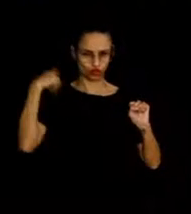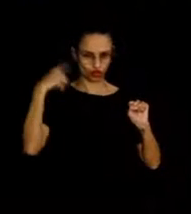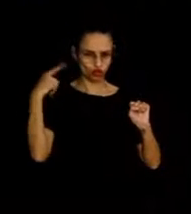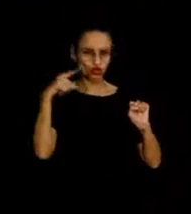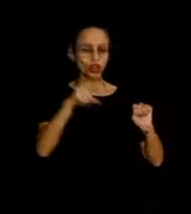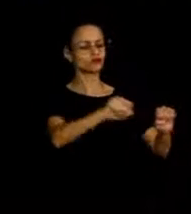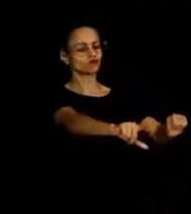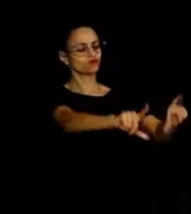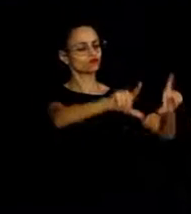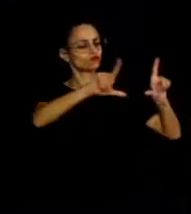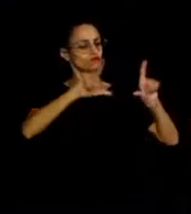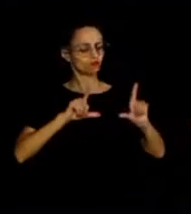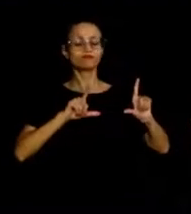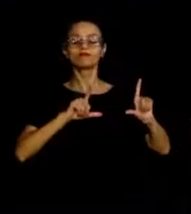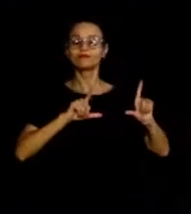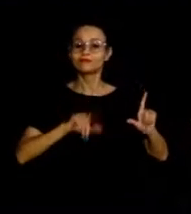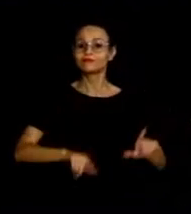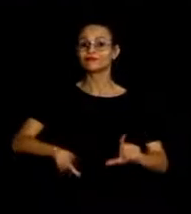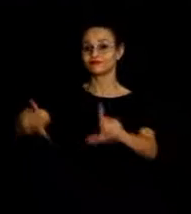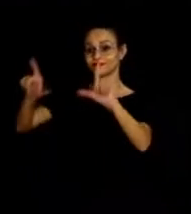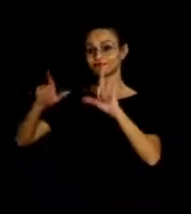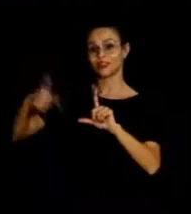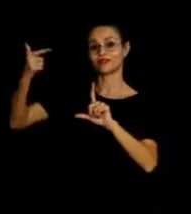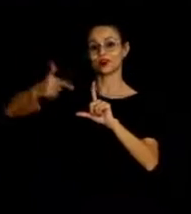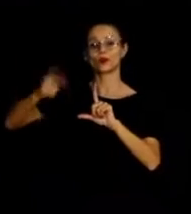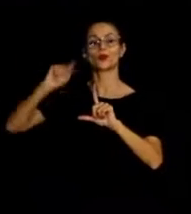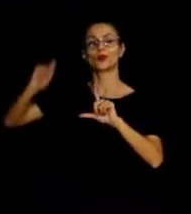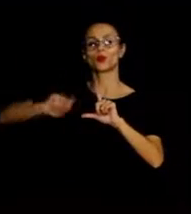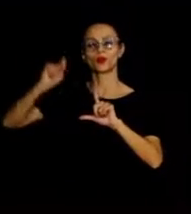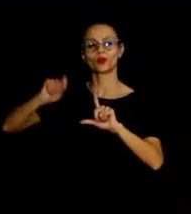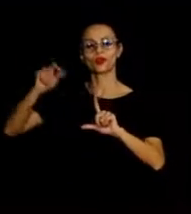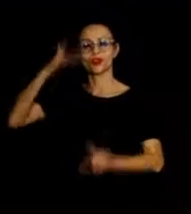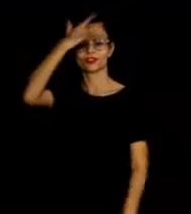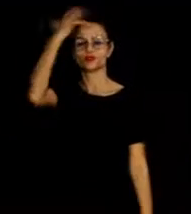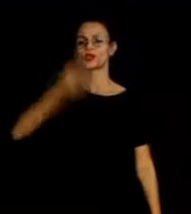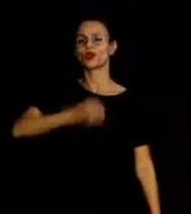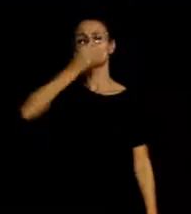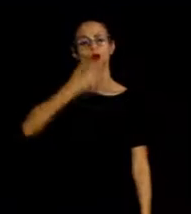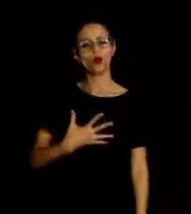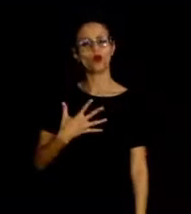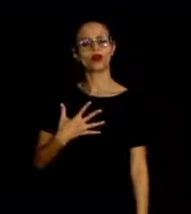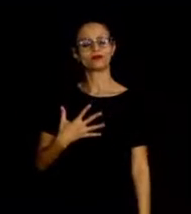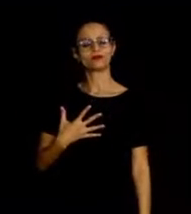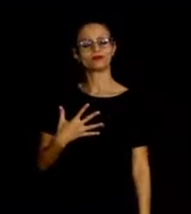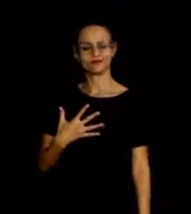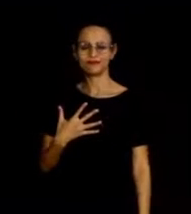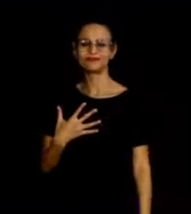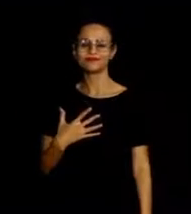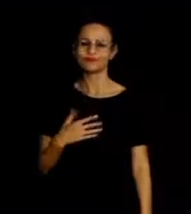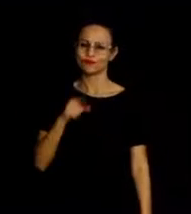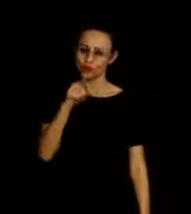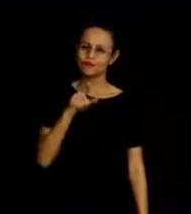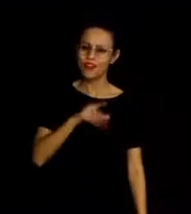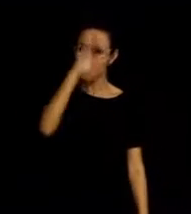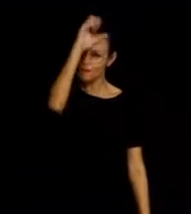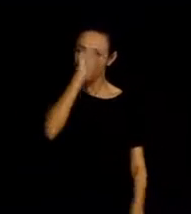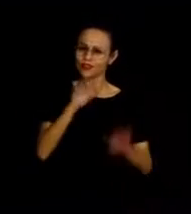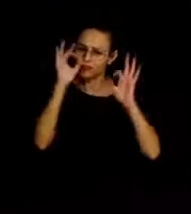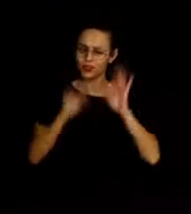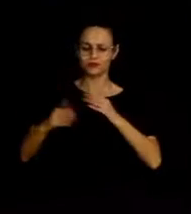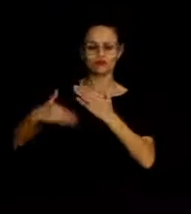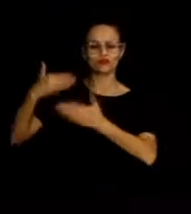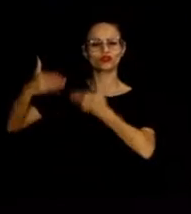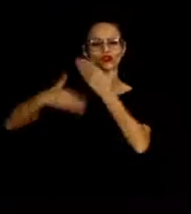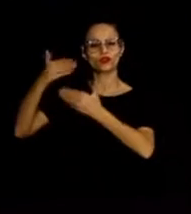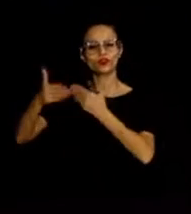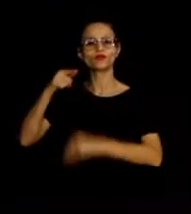que você terá daqui alguns anos e o segundo diploma é o diploma de gente boa sem dúvida alguma você aprende a se